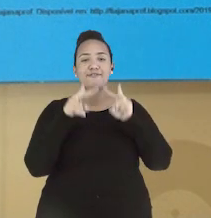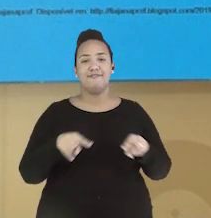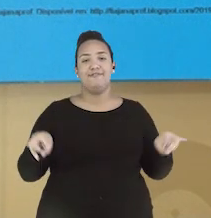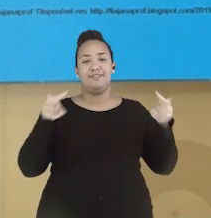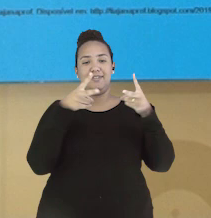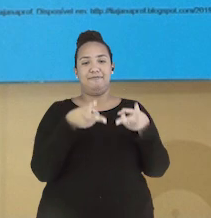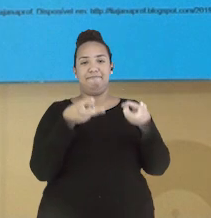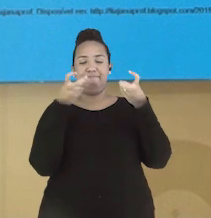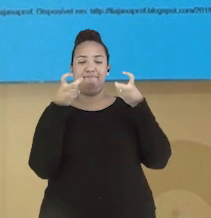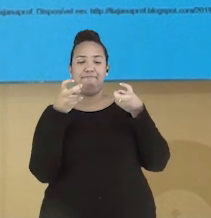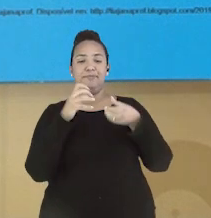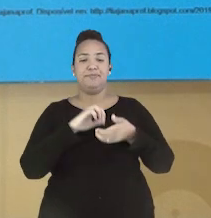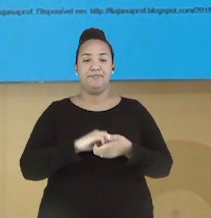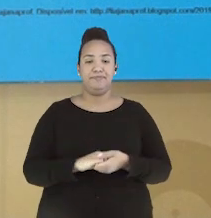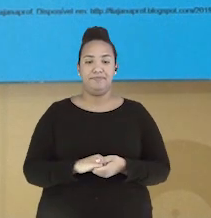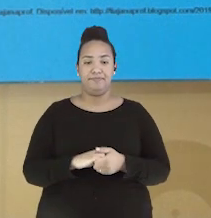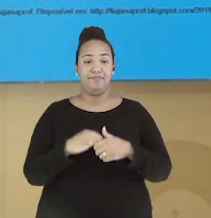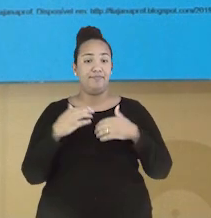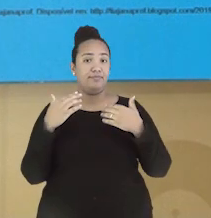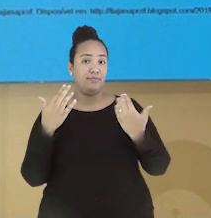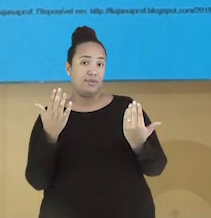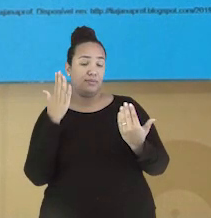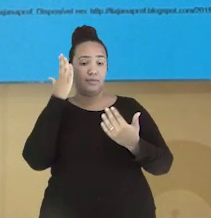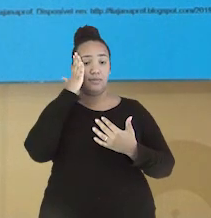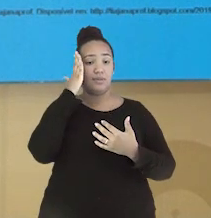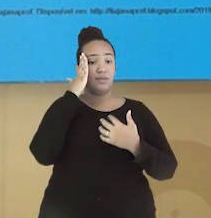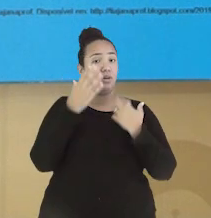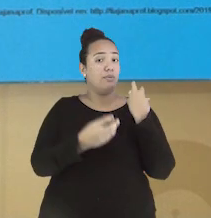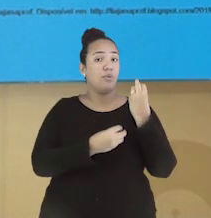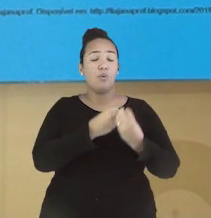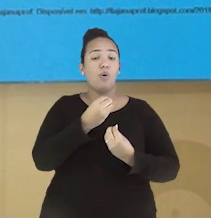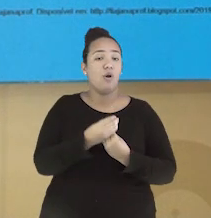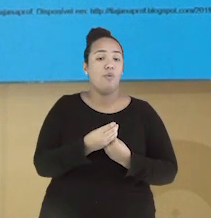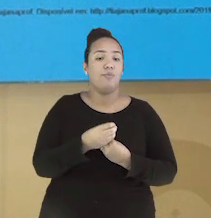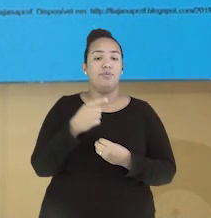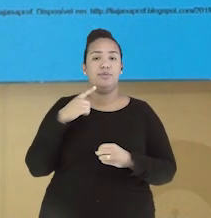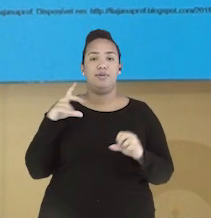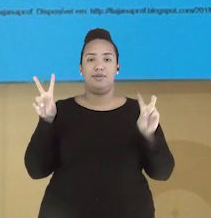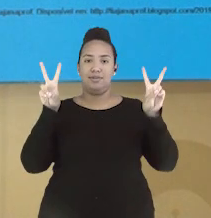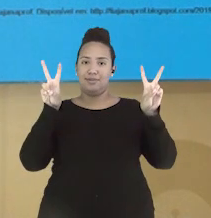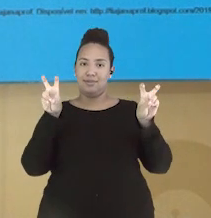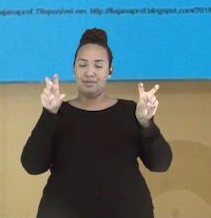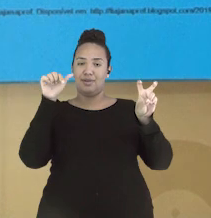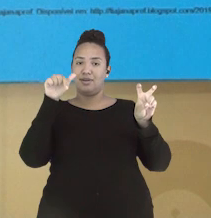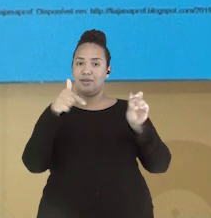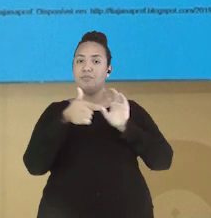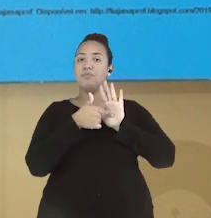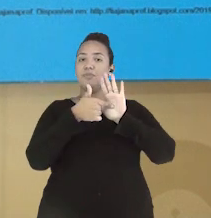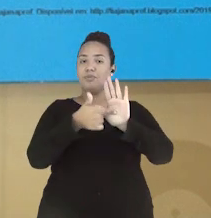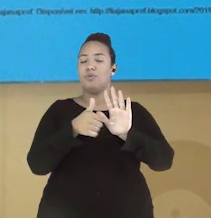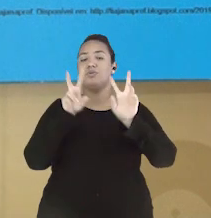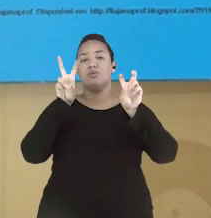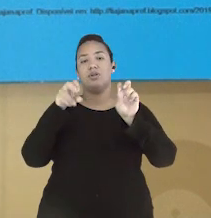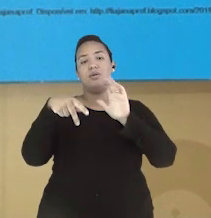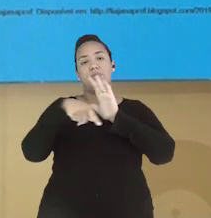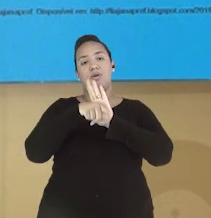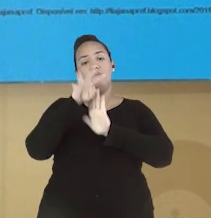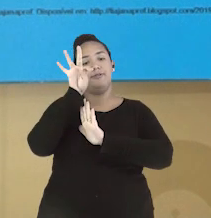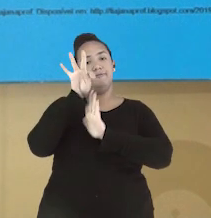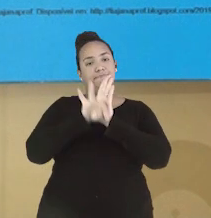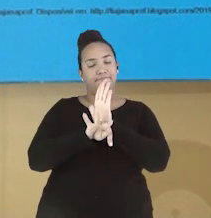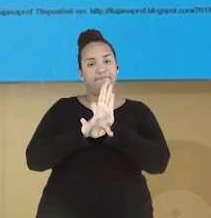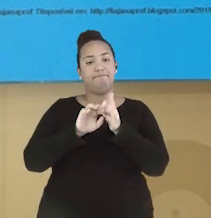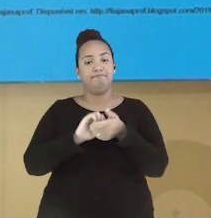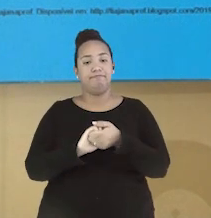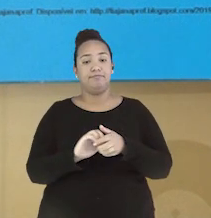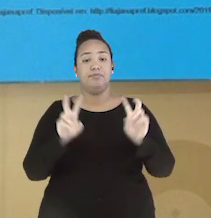visual. Para confirmar isso, basta ler o título. No título, temos o assunto que será tratado durante o